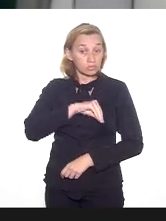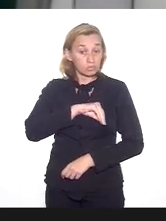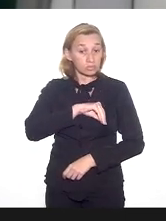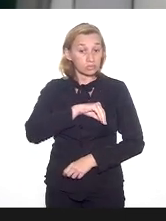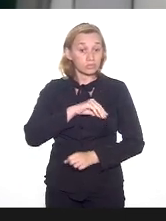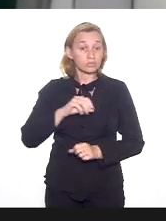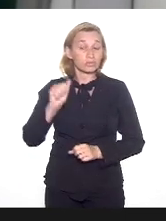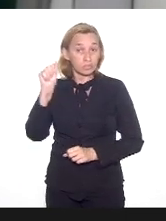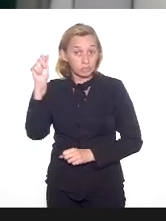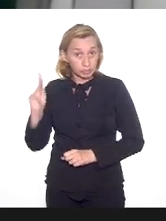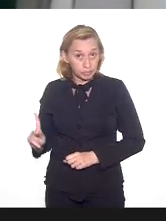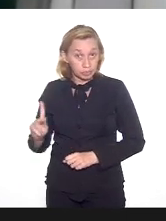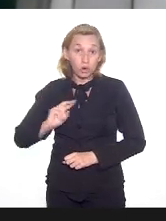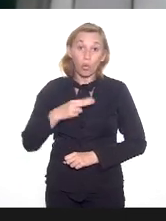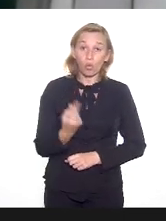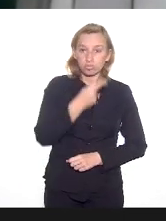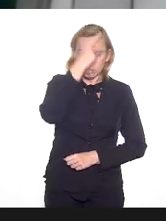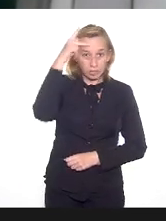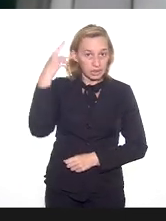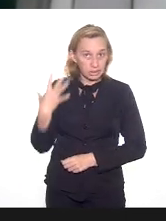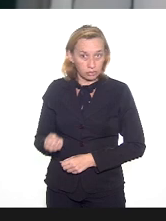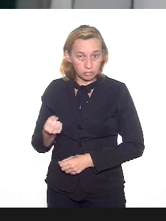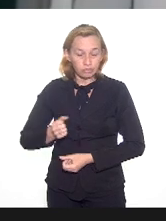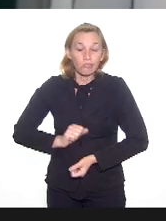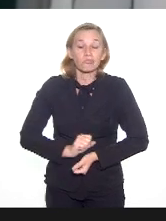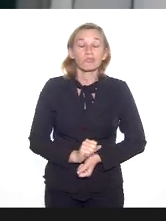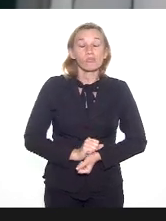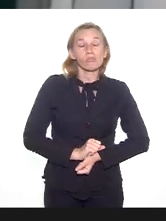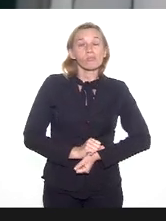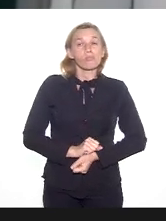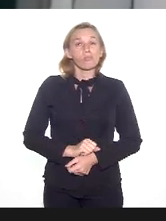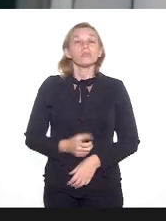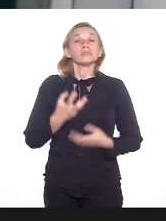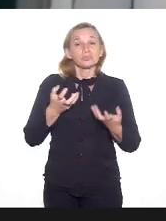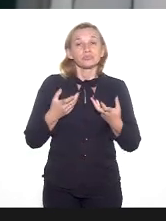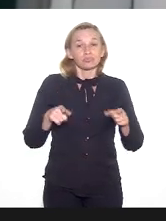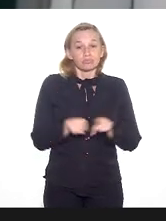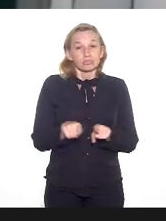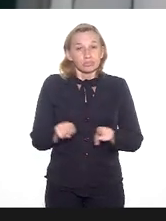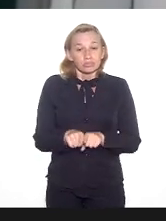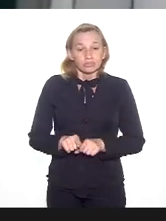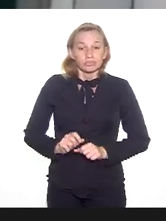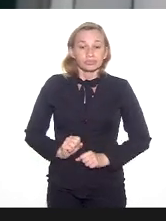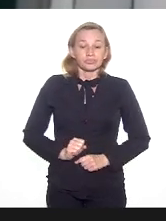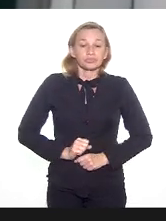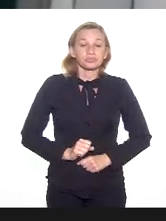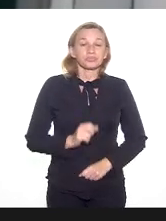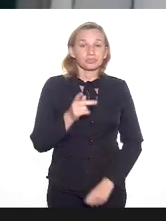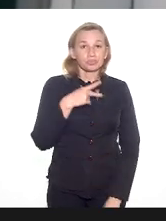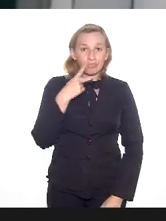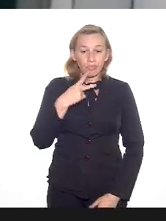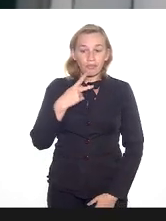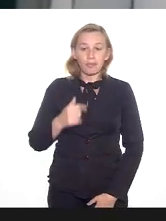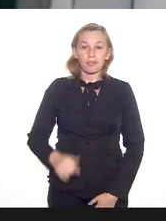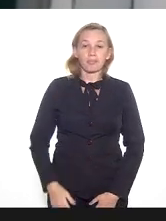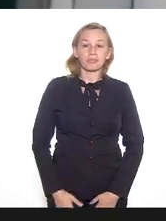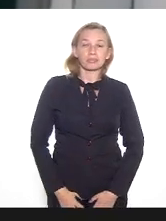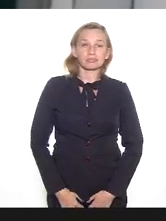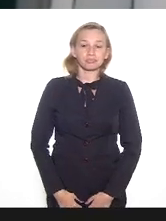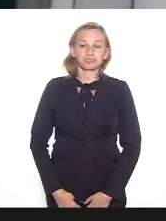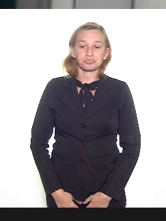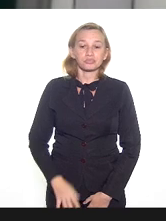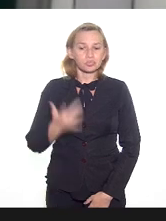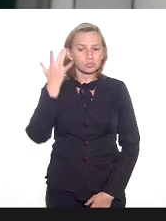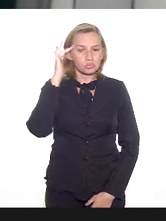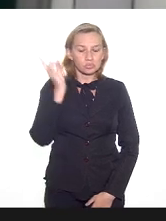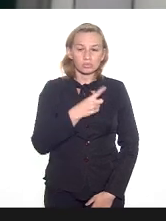de aposentadoria ou pensão. Quero também destacar que acho que nós